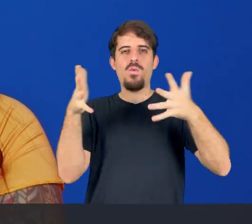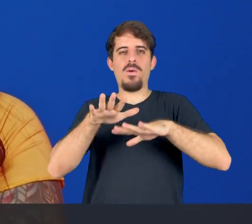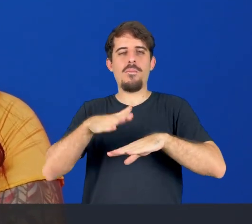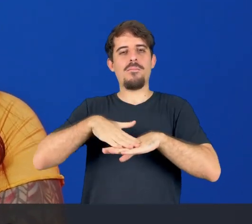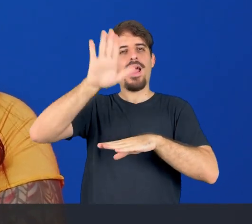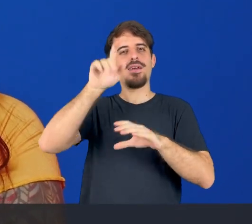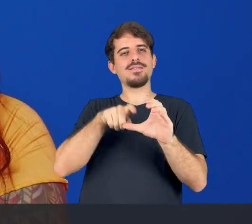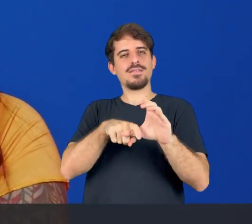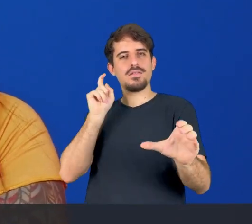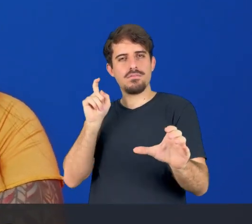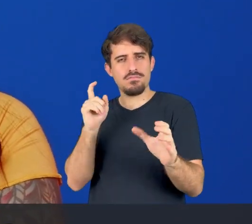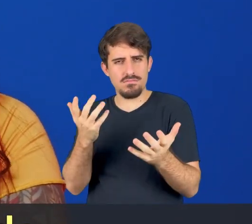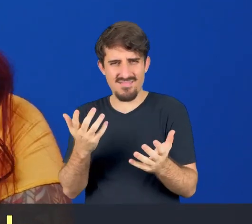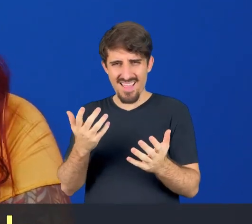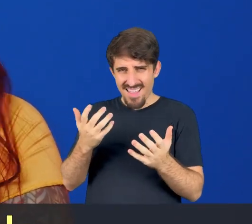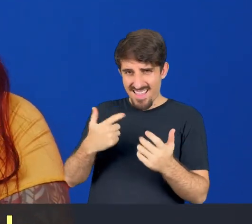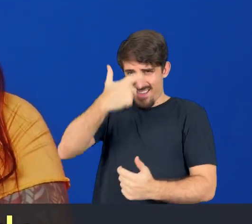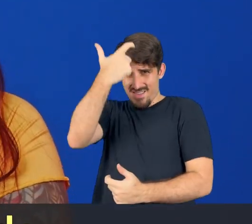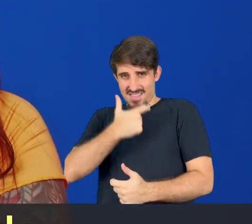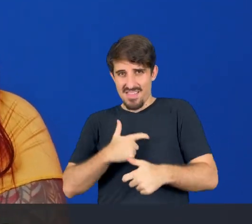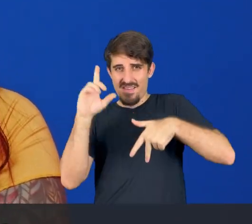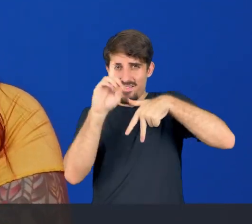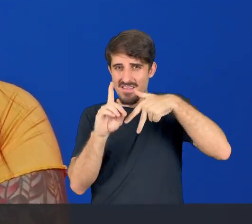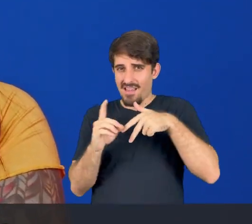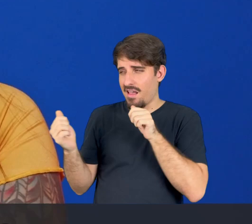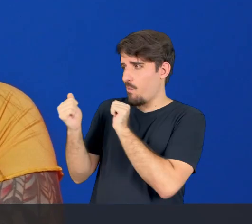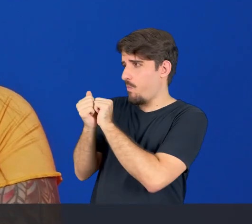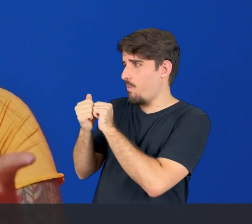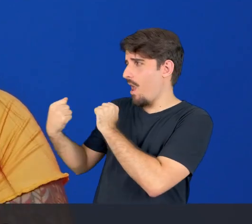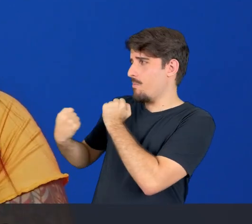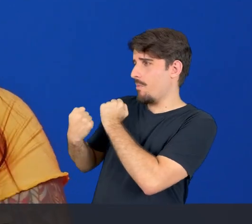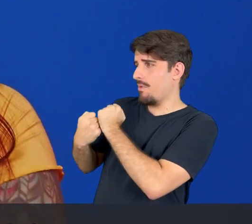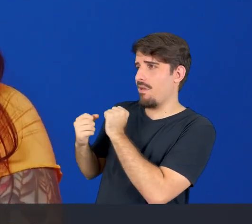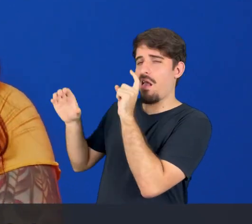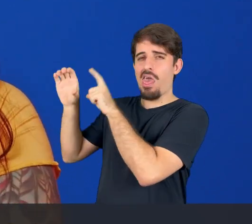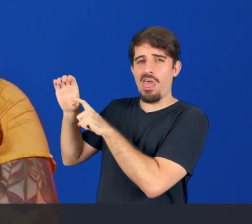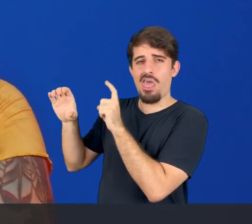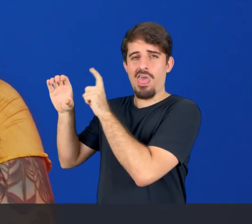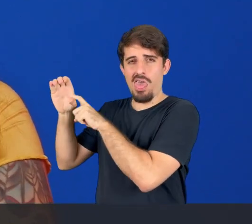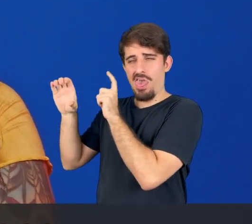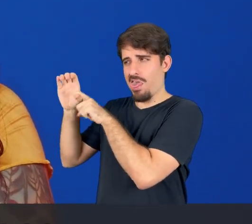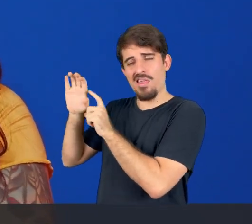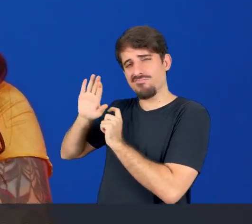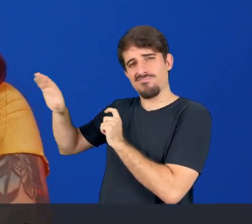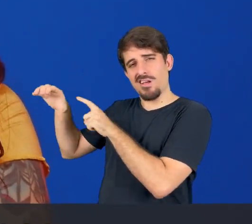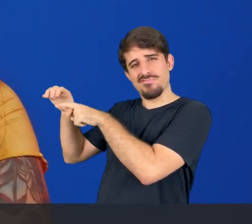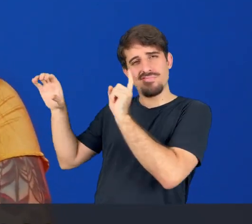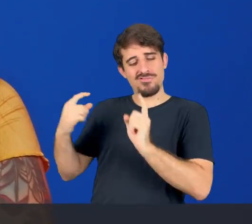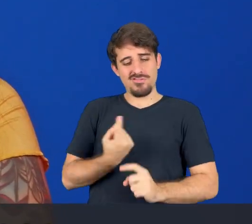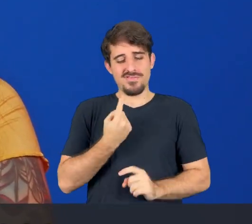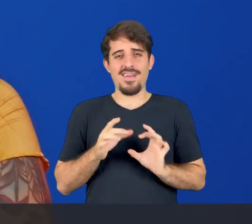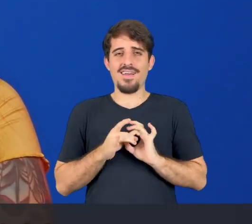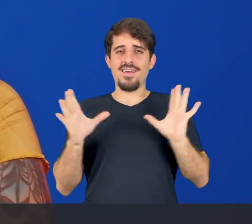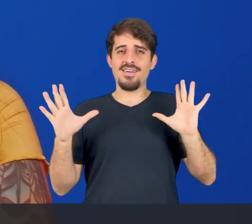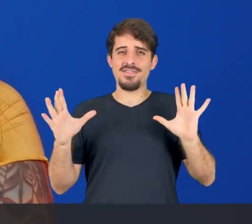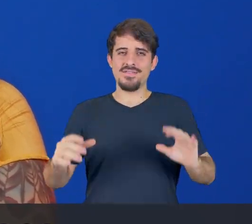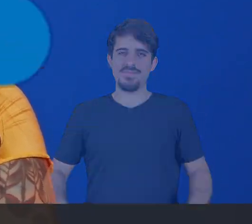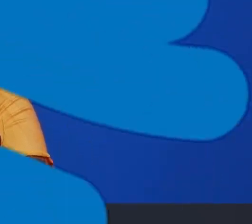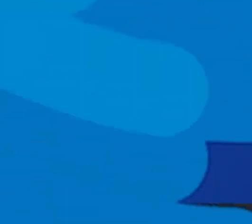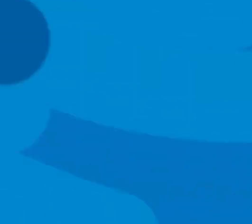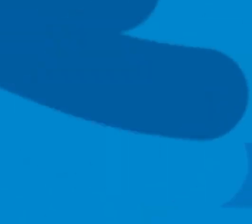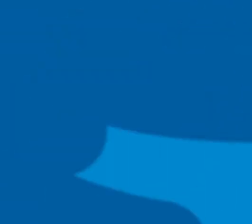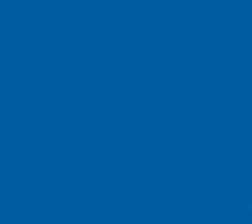gente possa ter liberdade de fazer tudo que a gente tem vontade, sem precisar ficar toda hora tendo que se apoiar em ajuda a outras pessoas.